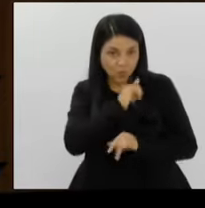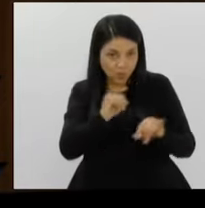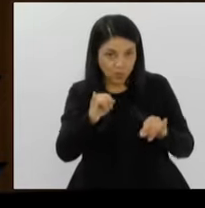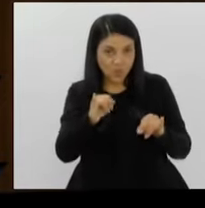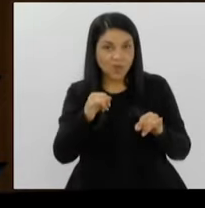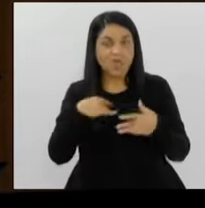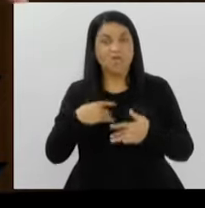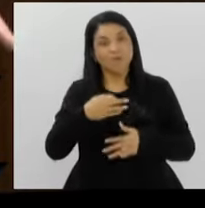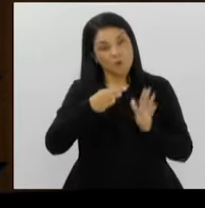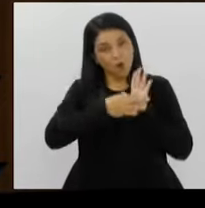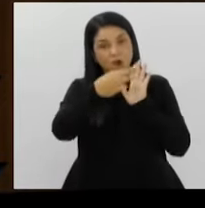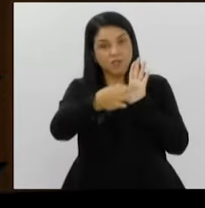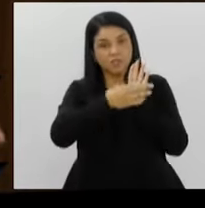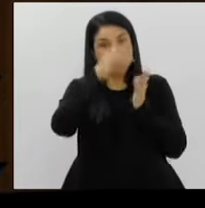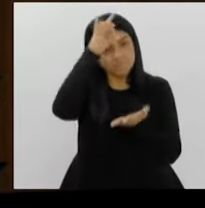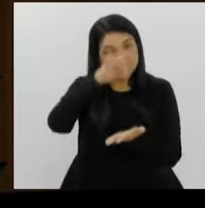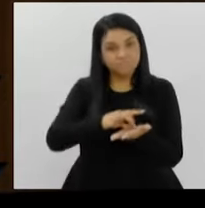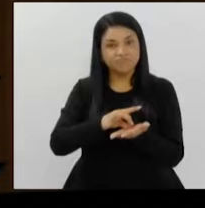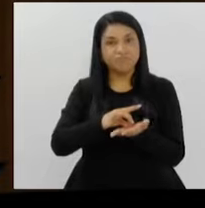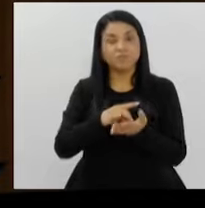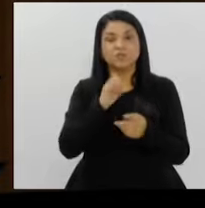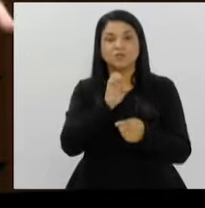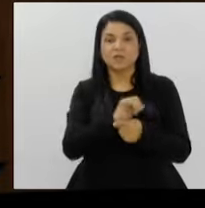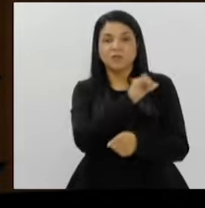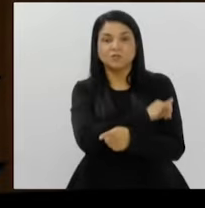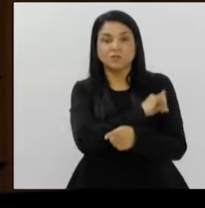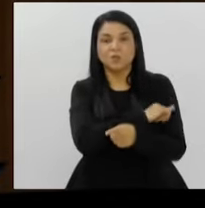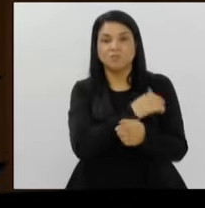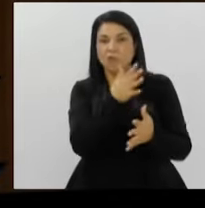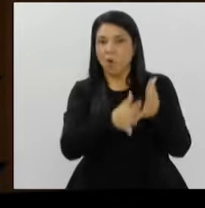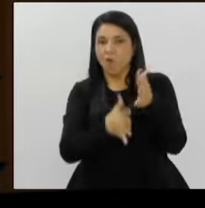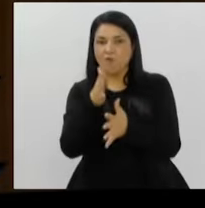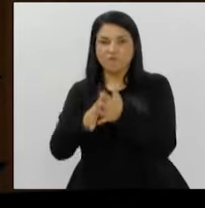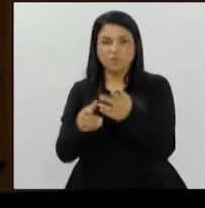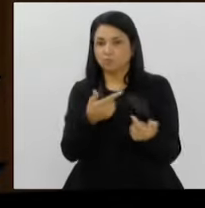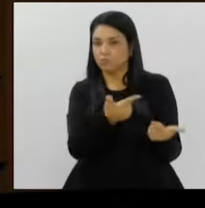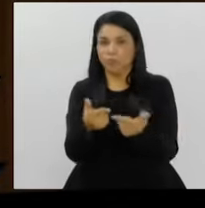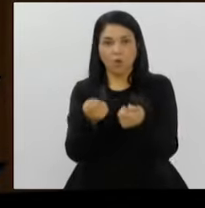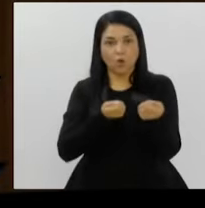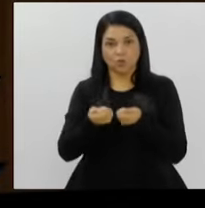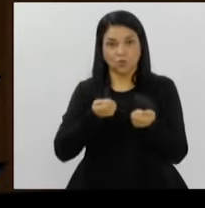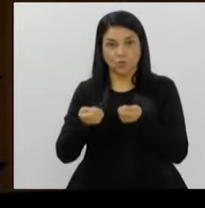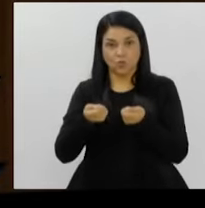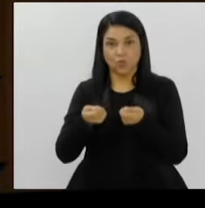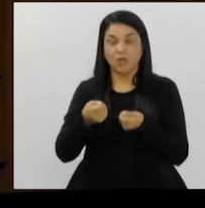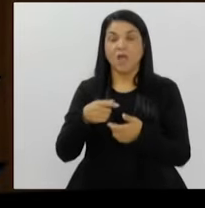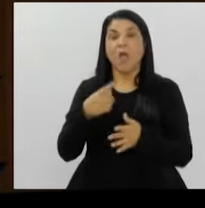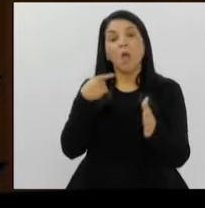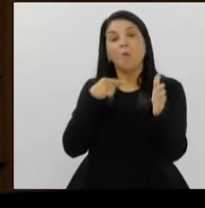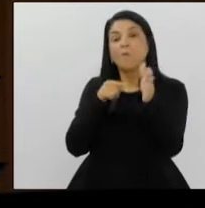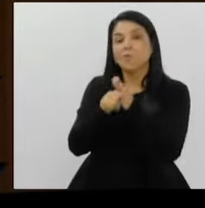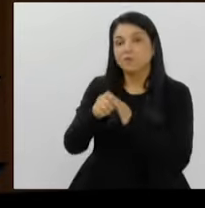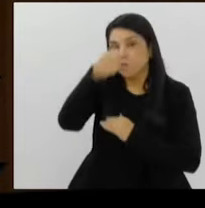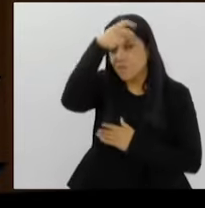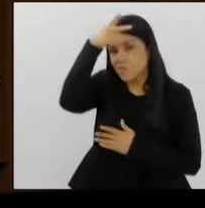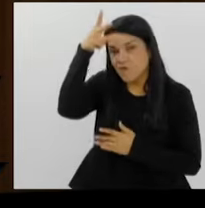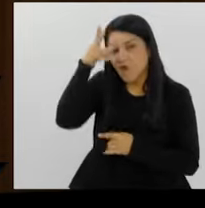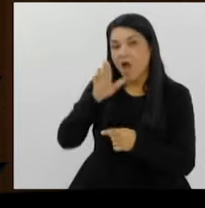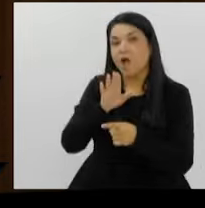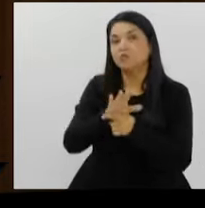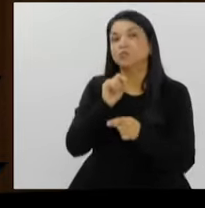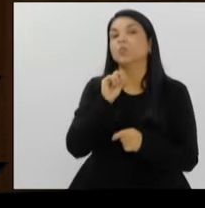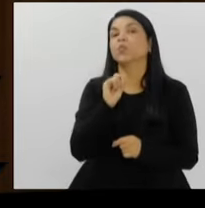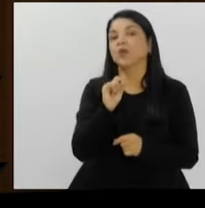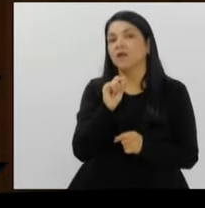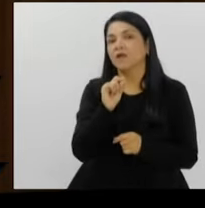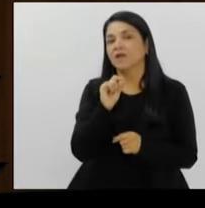ele vai criticar mais ainda porque o Rio de Janeiro vive um descontrole. E eu pergunto, o que, que ele contribui como prefeito da capital do Rio